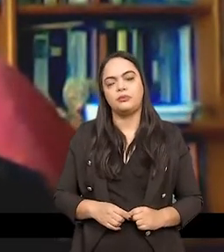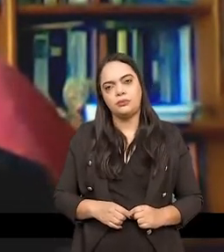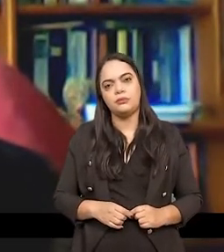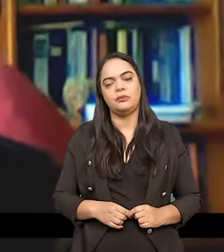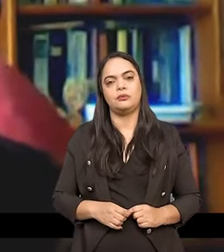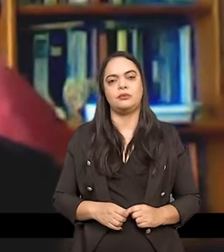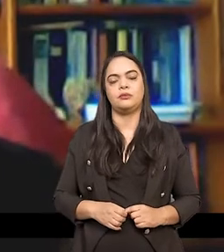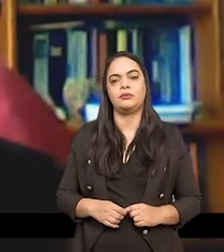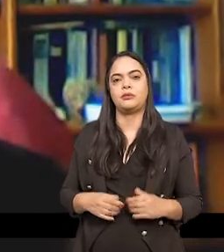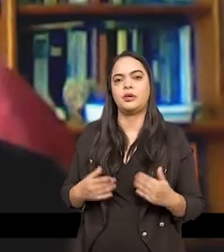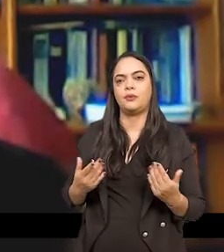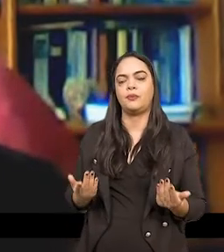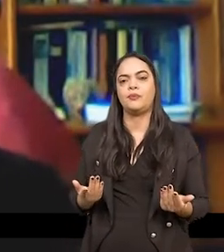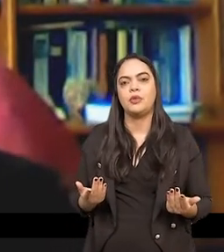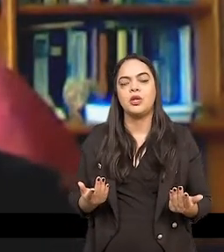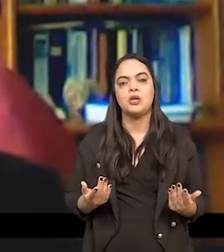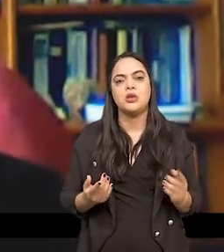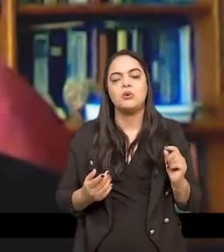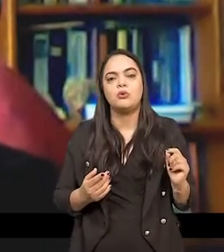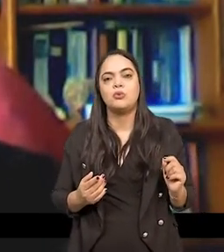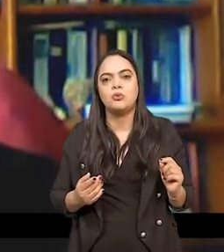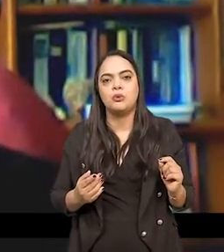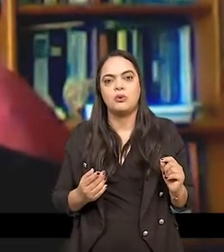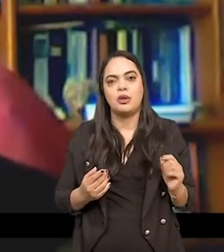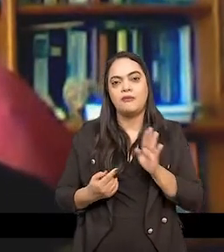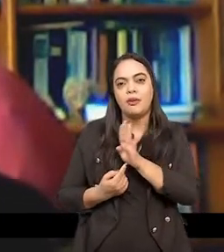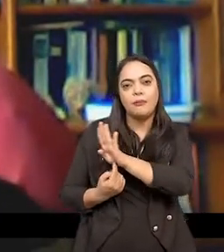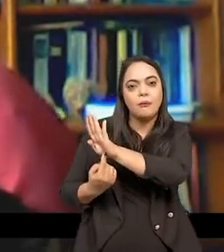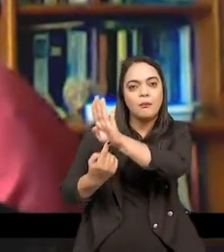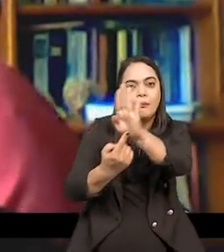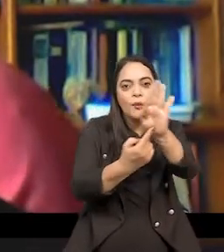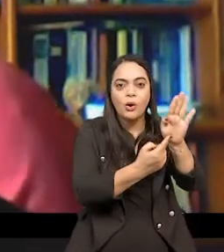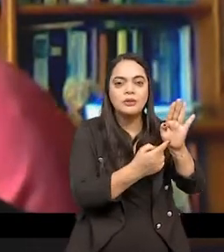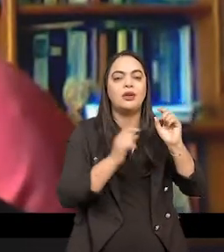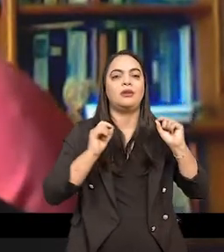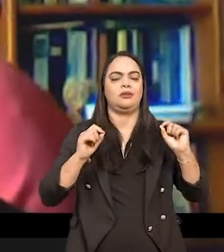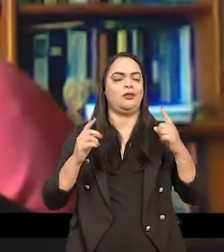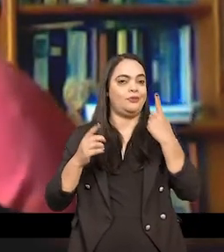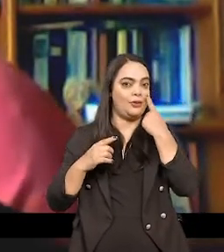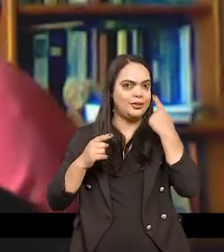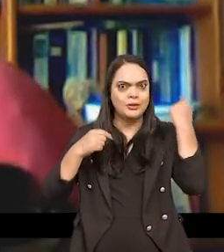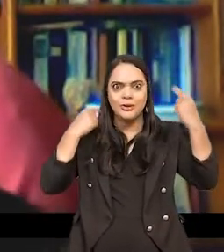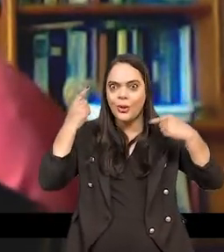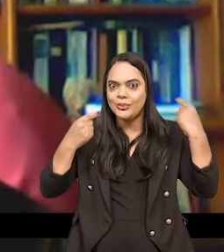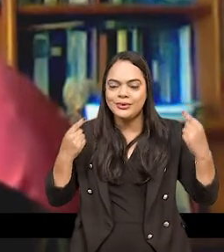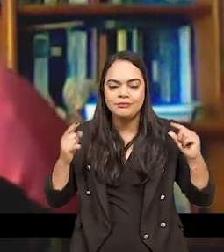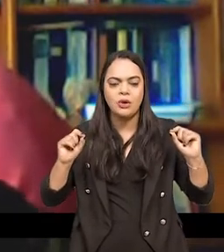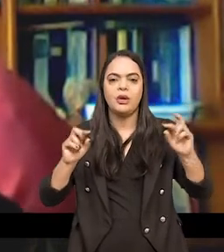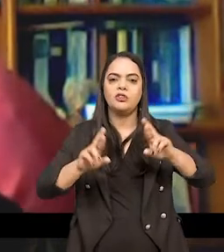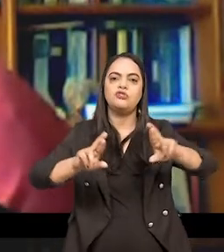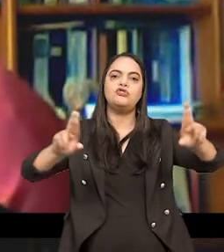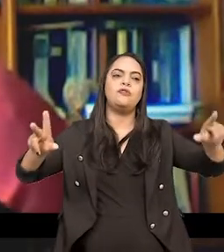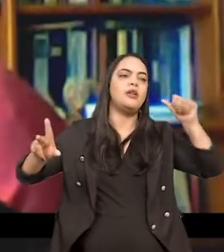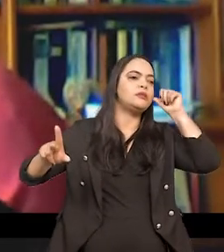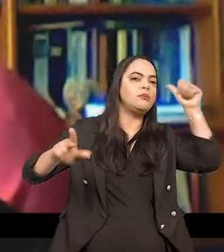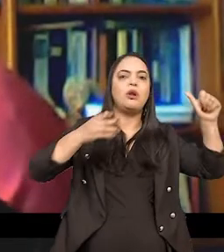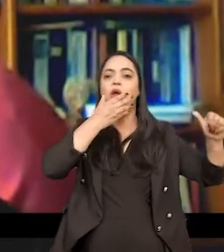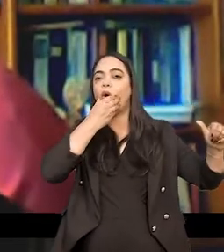grego. Quando chega ali, ele vai mostrar quais são, vejam que loucura isso, gente, quais são as diferenças entre homens e